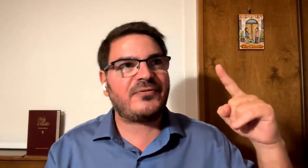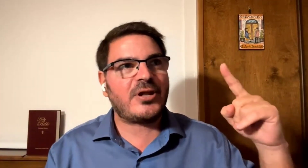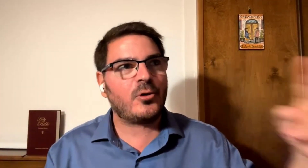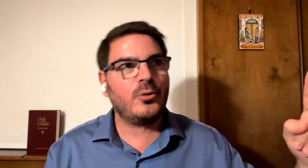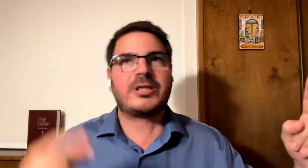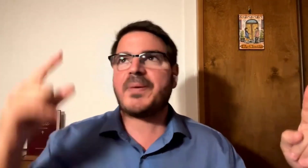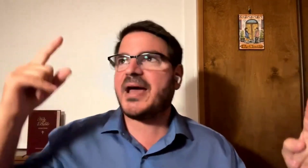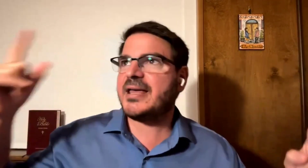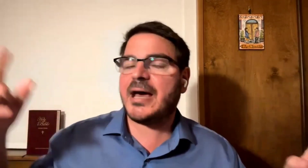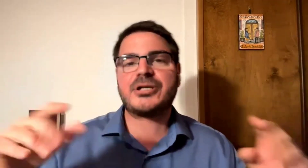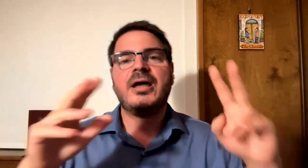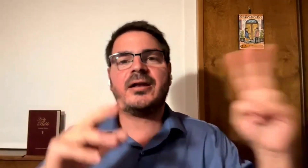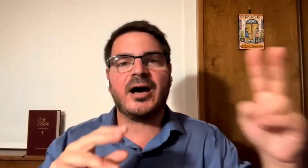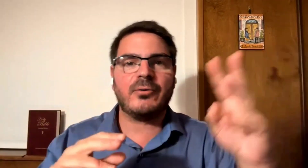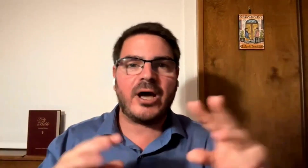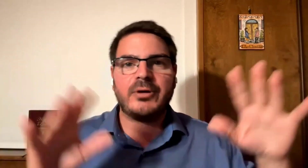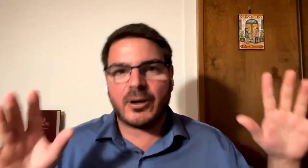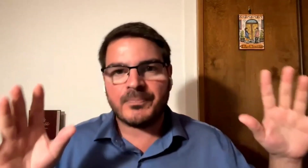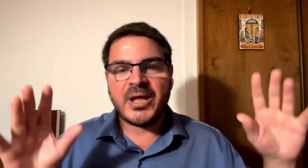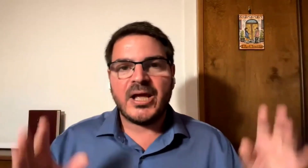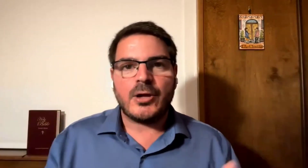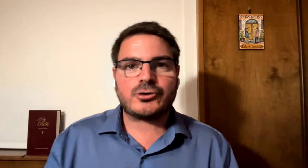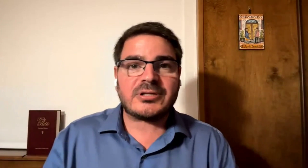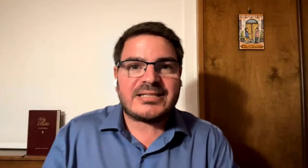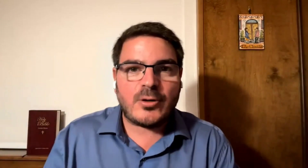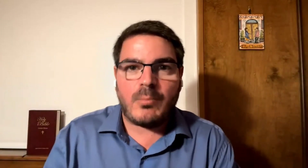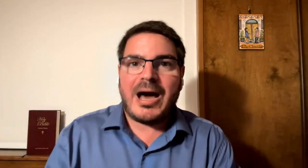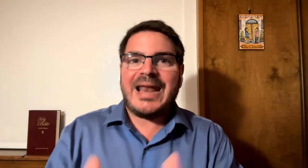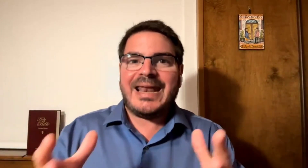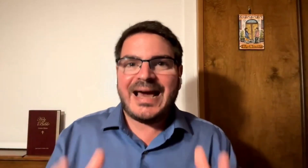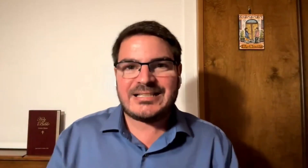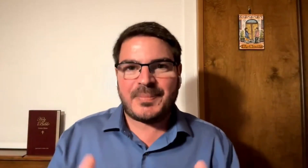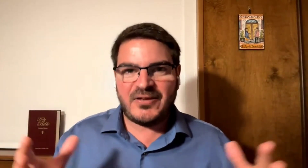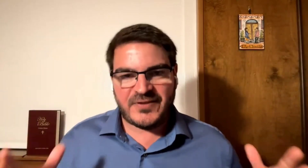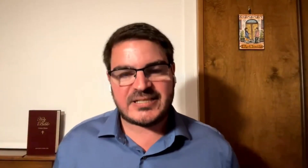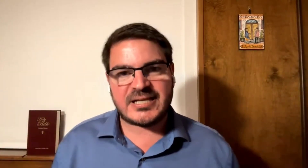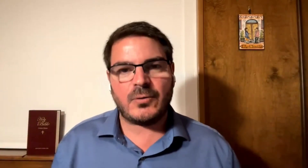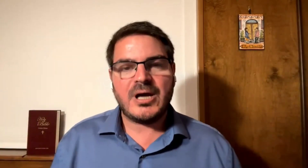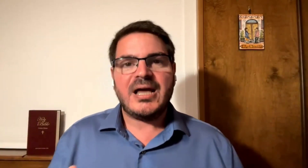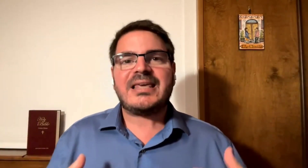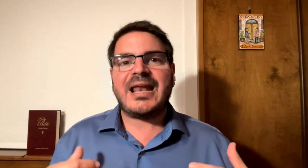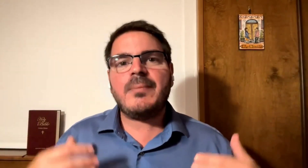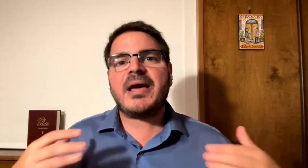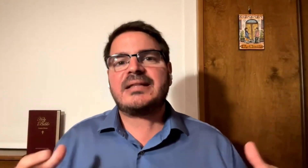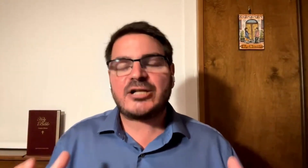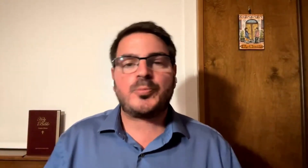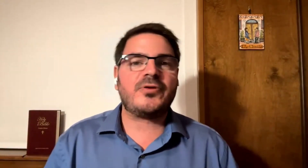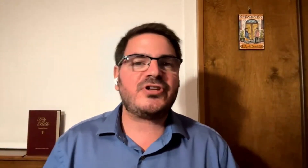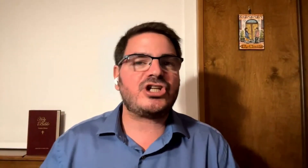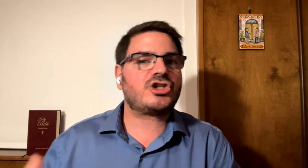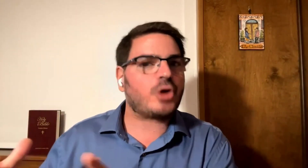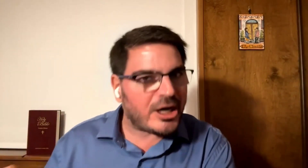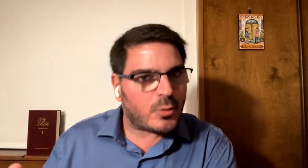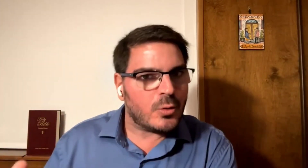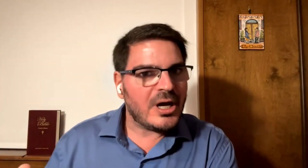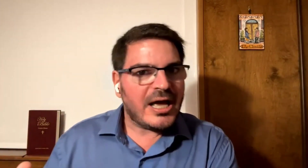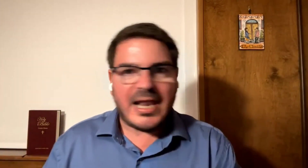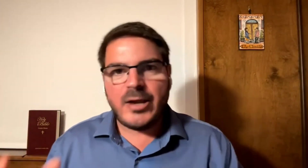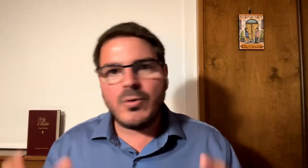você está defendendo luta, pegar em armas. Não, não e não. Eu estou trazendo como análise para reflexão que a liberdade, do ponto de